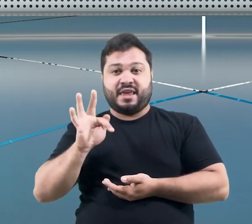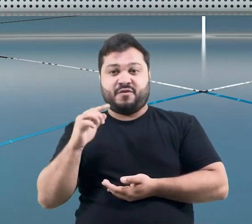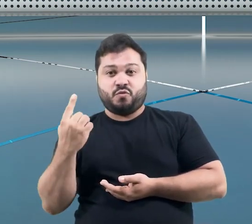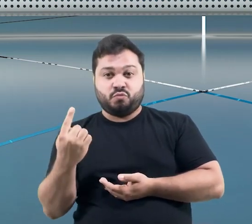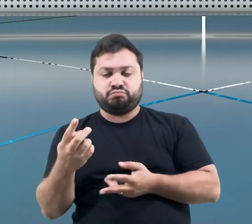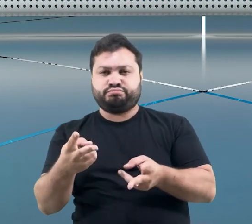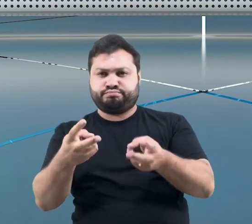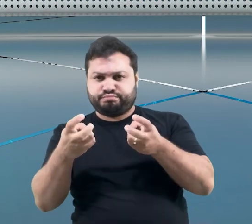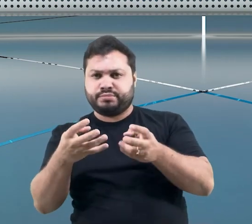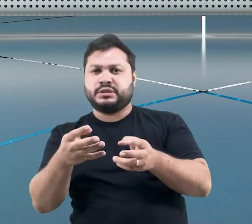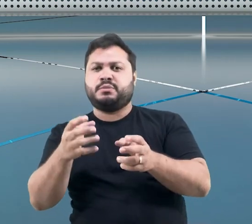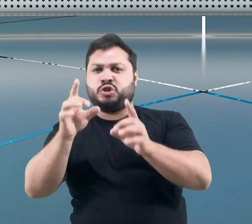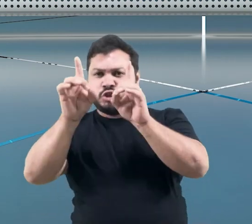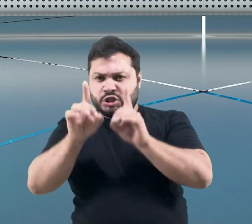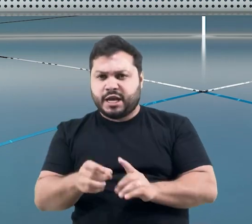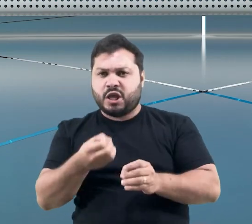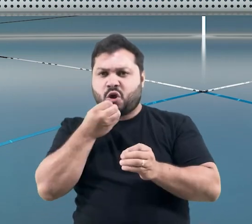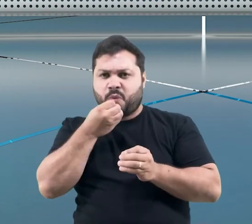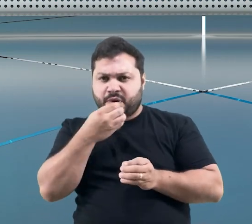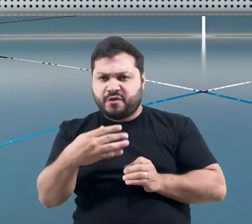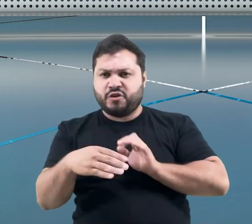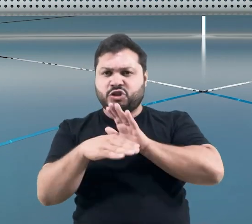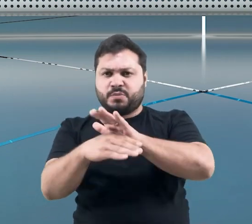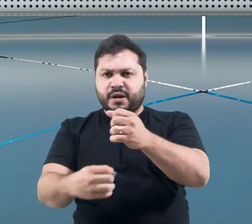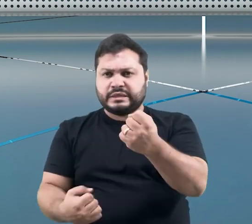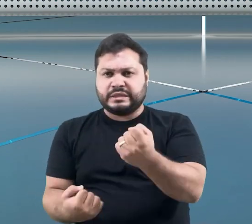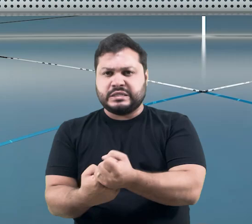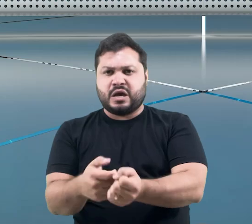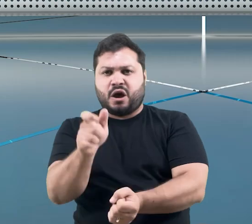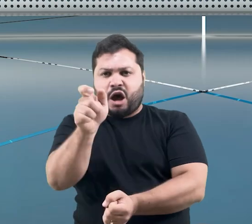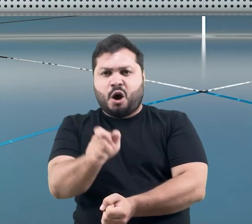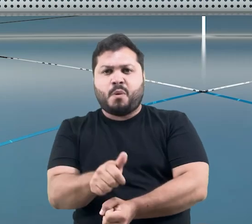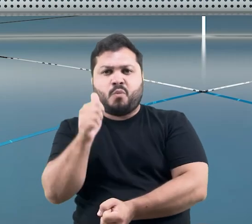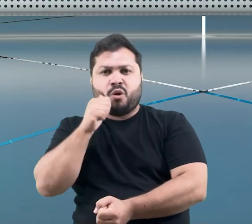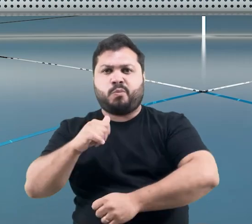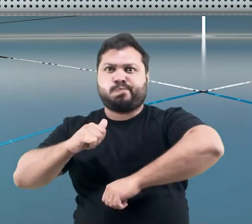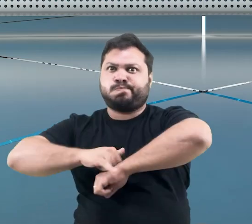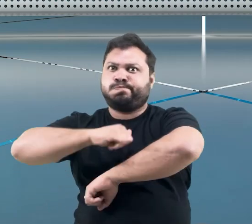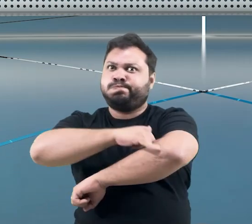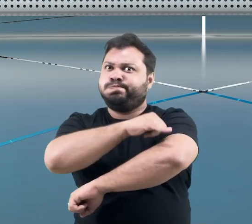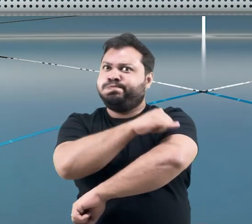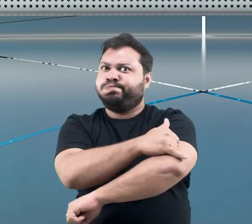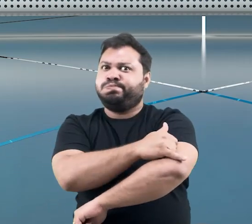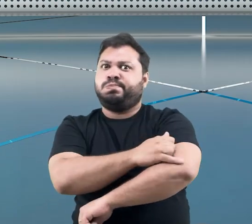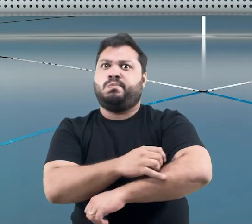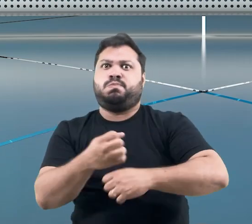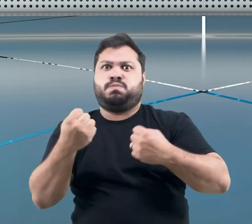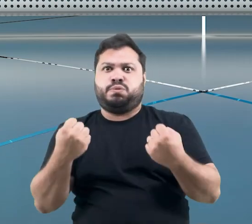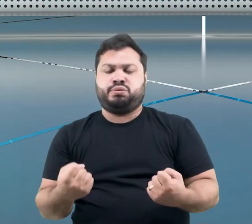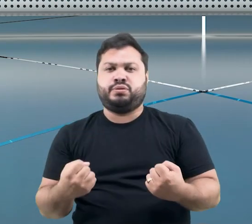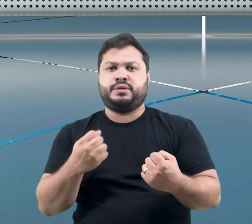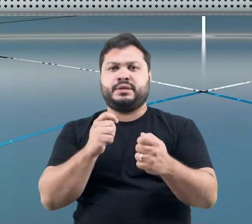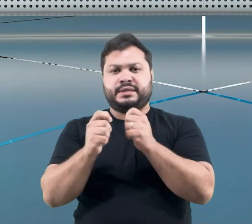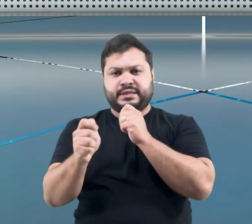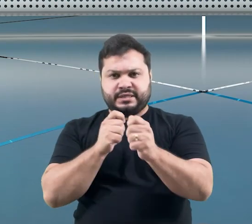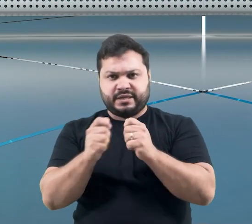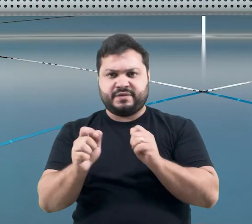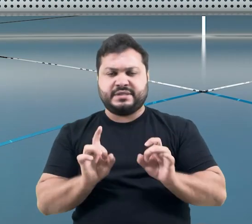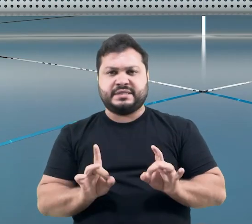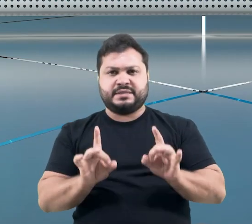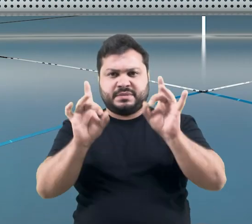TRF1 reconhece o direito ao benefício de amparo assistencial a uma mulher que tem obesidade mórbida. No Item